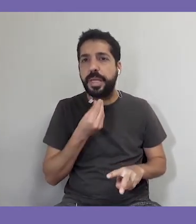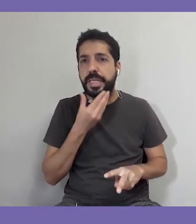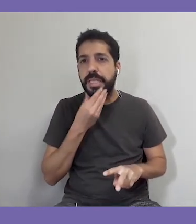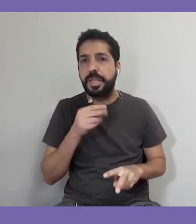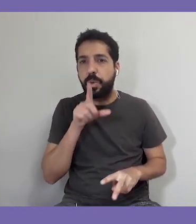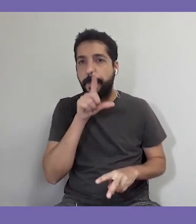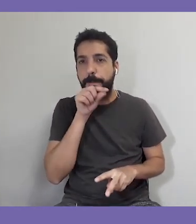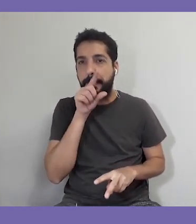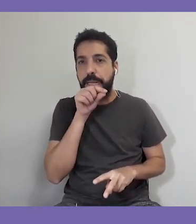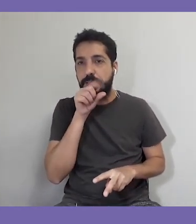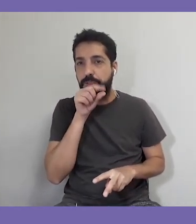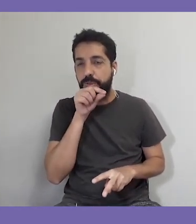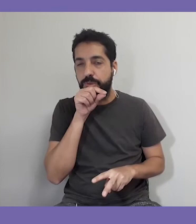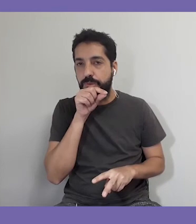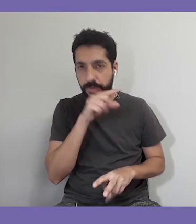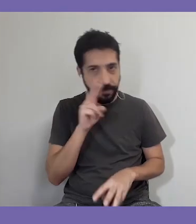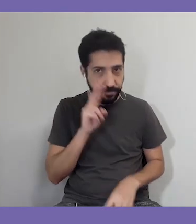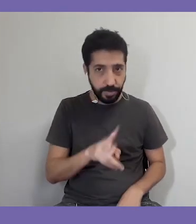o Menino Pássaro,